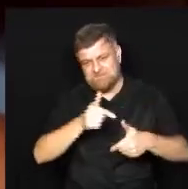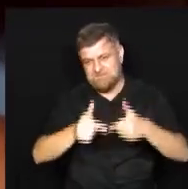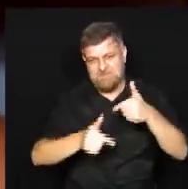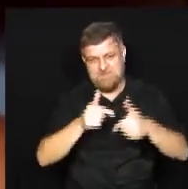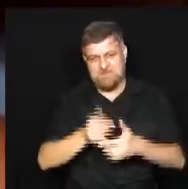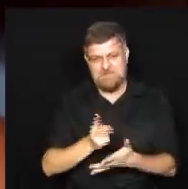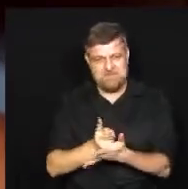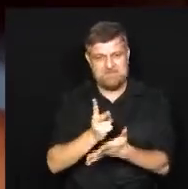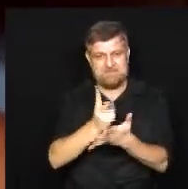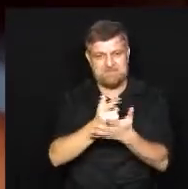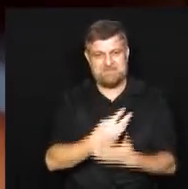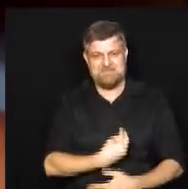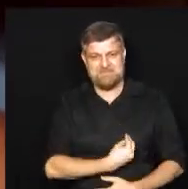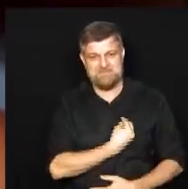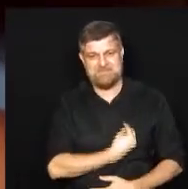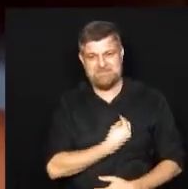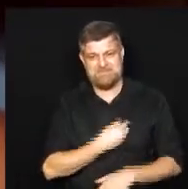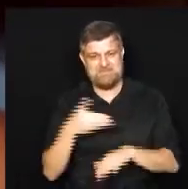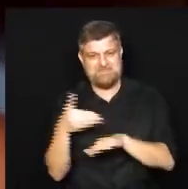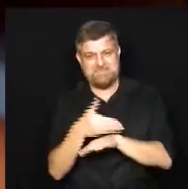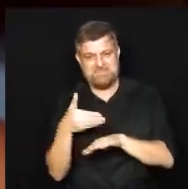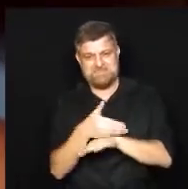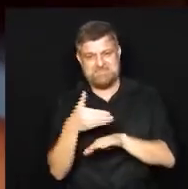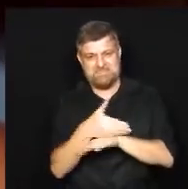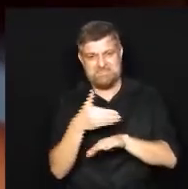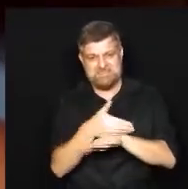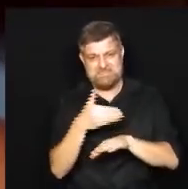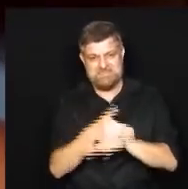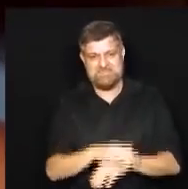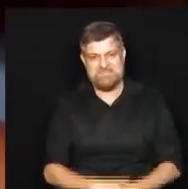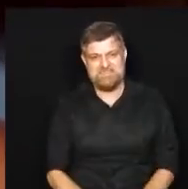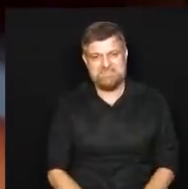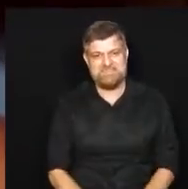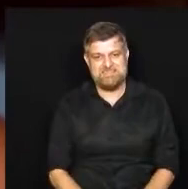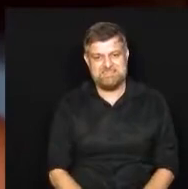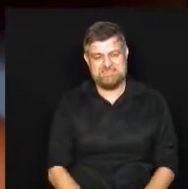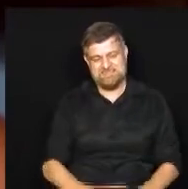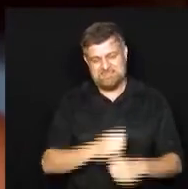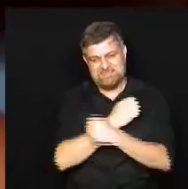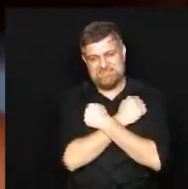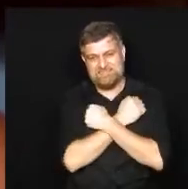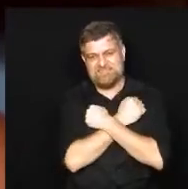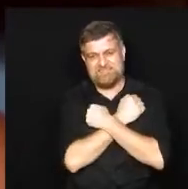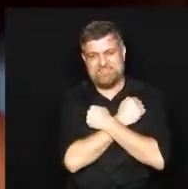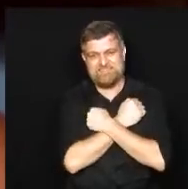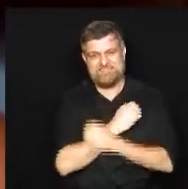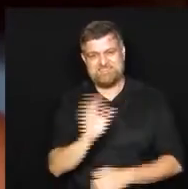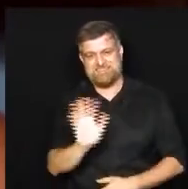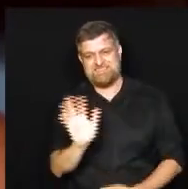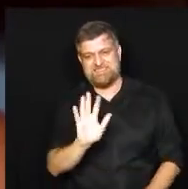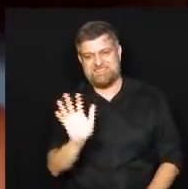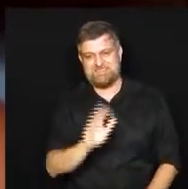que está sempre presente aí, participando dos nossos eventos, das nossas lutas. Um grande abraço.